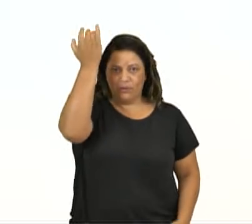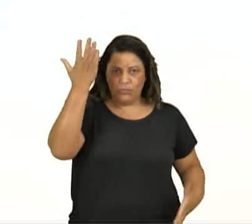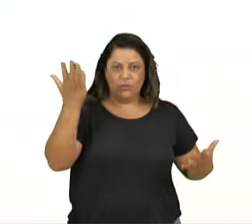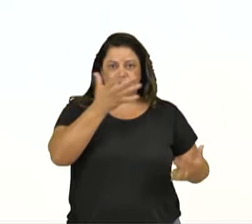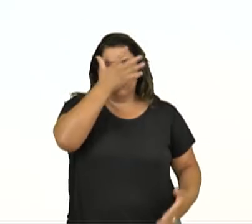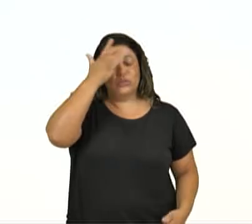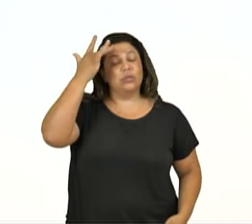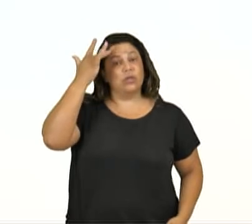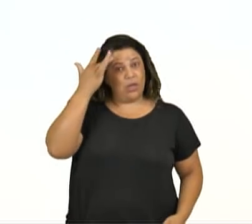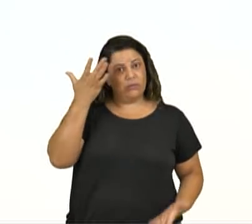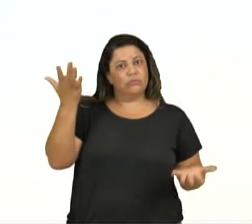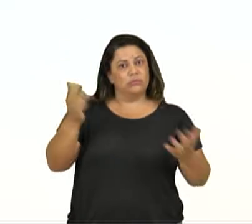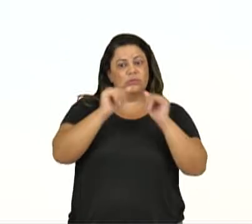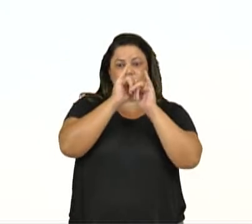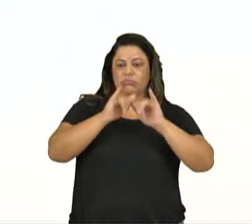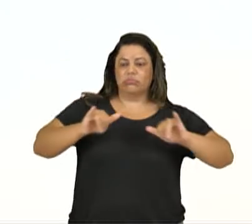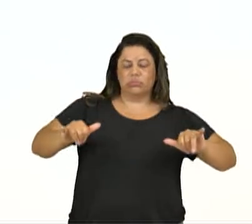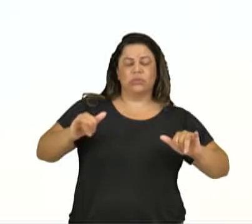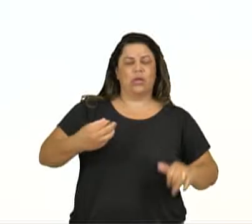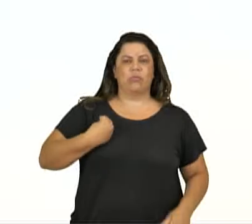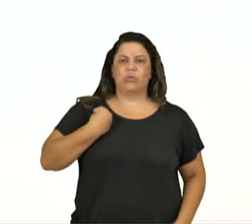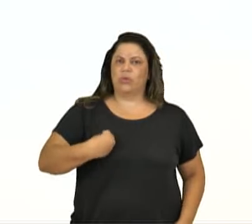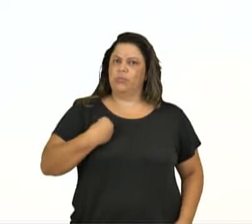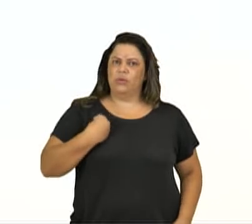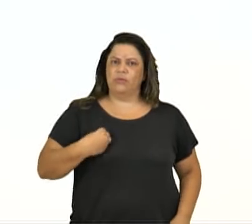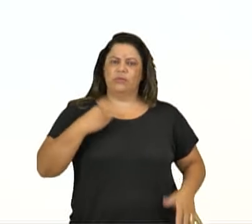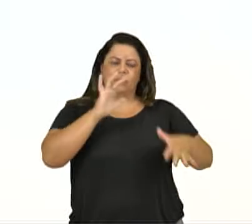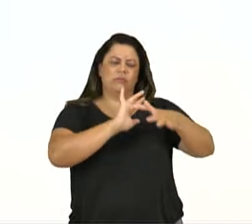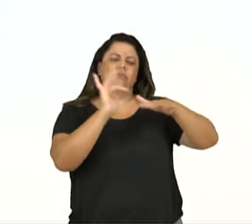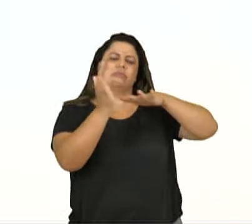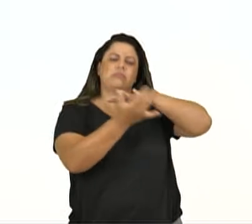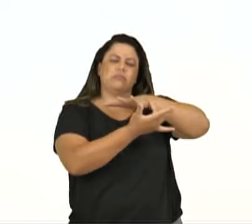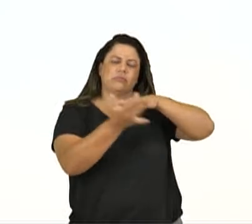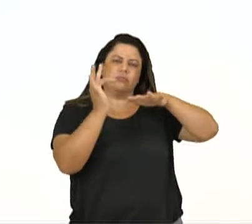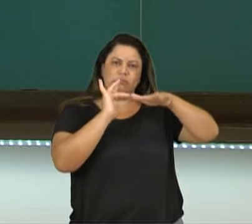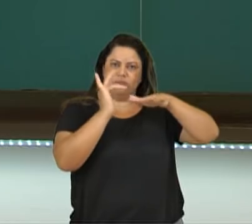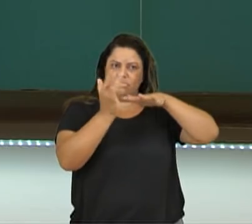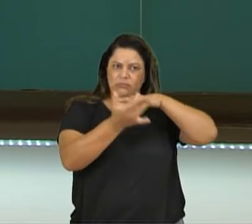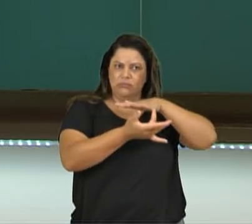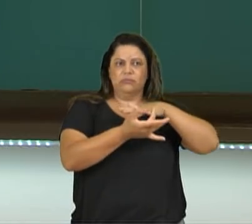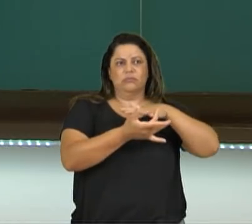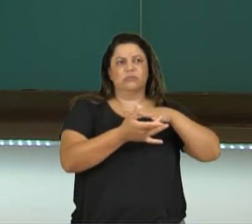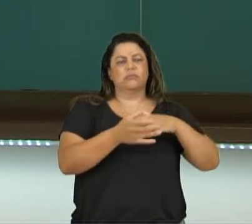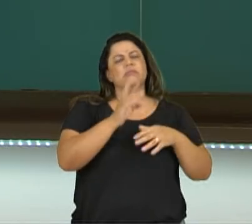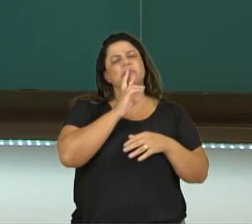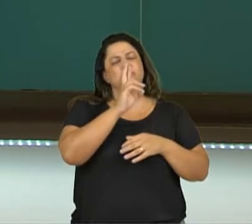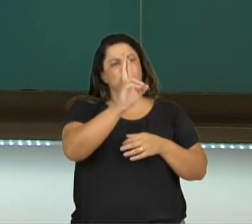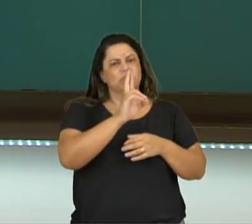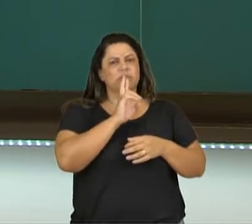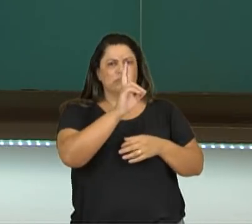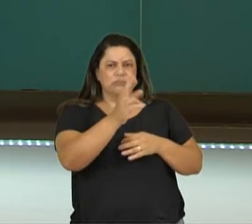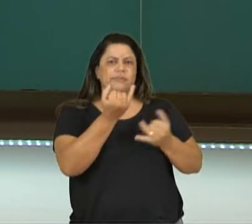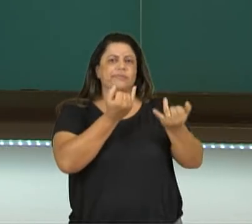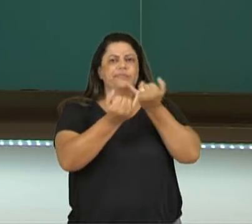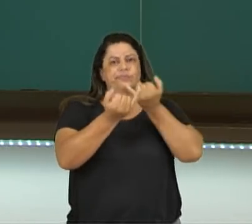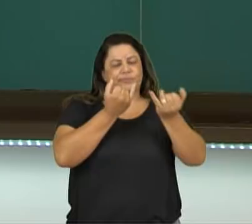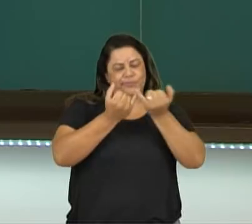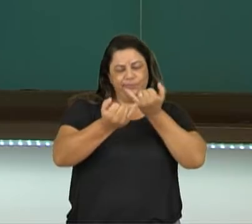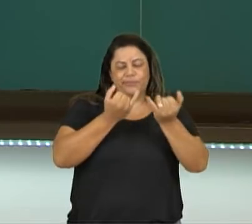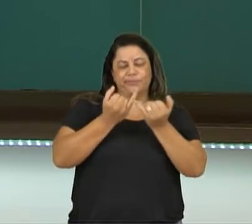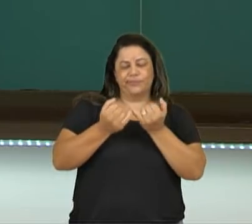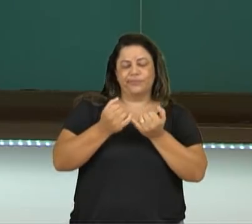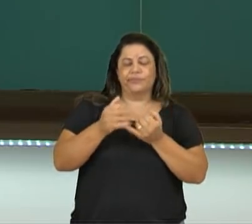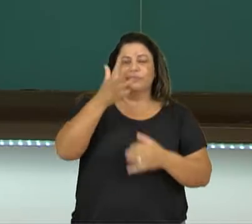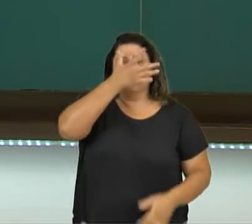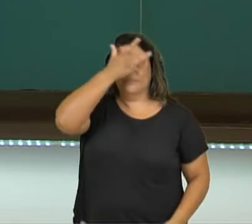pessoas dão à divulgação da própria vida nas redes sociais. Se vocês responderam algo parecido, né, que as pessoas ficam